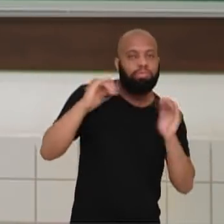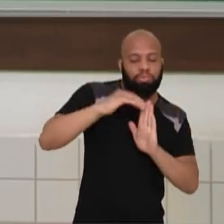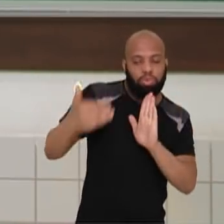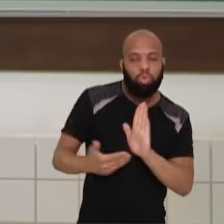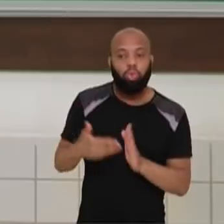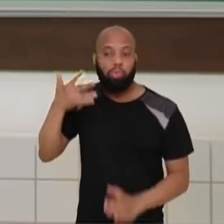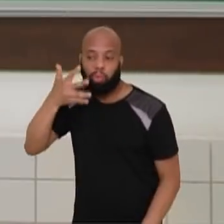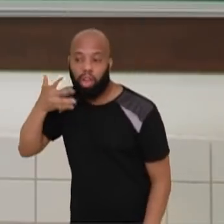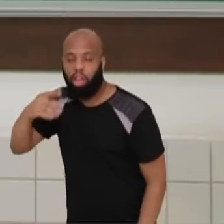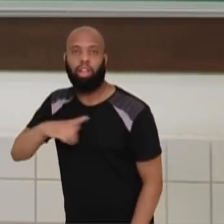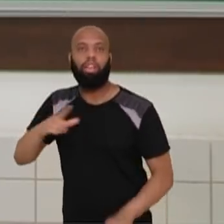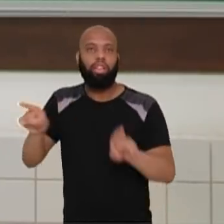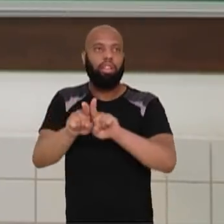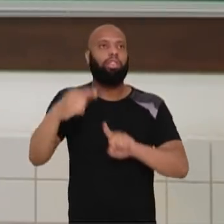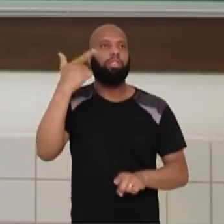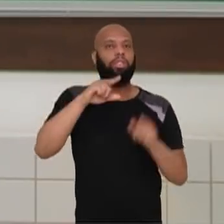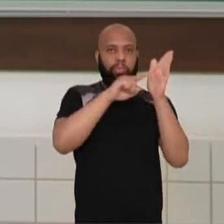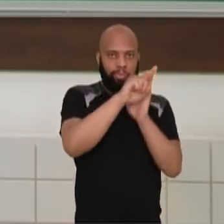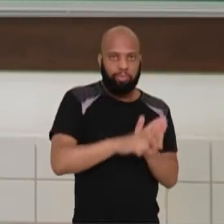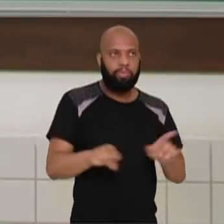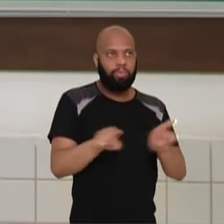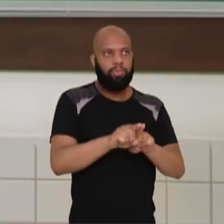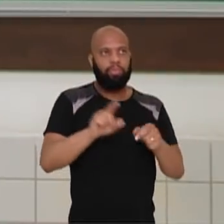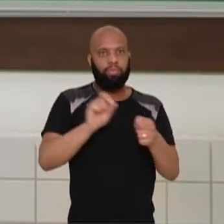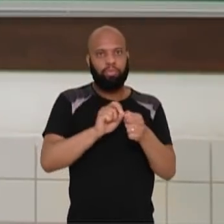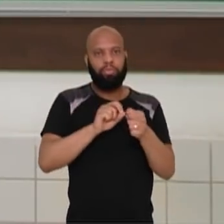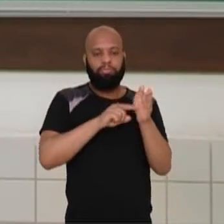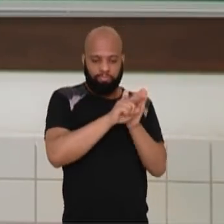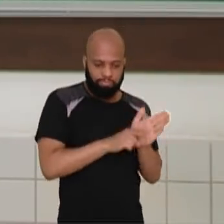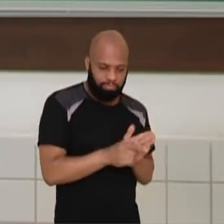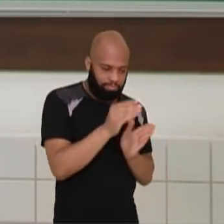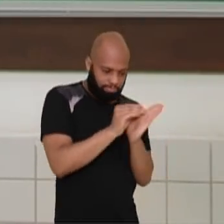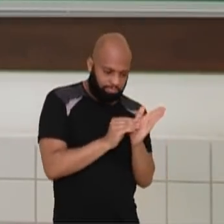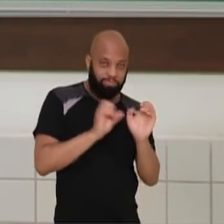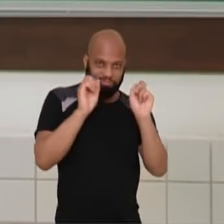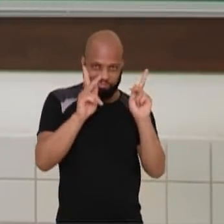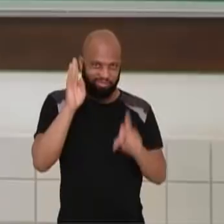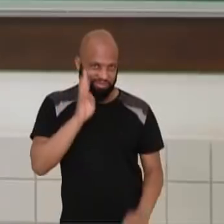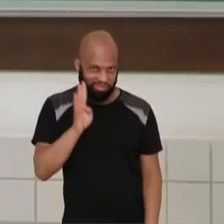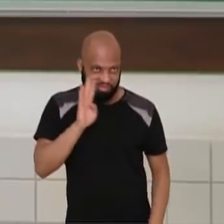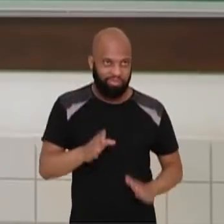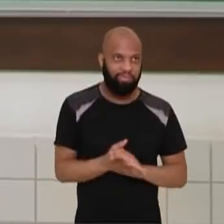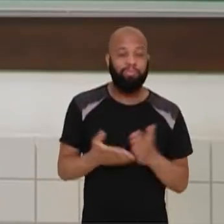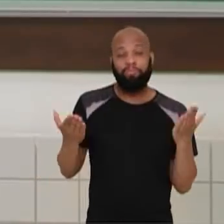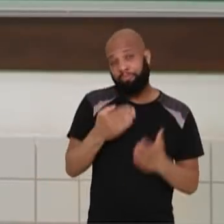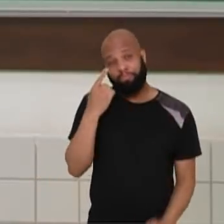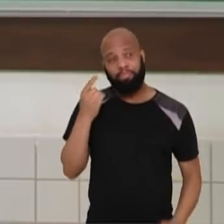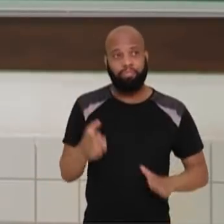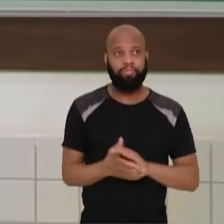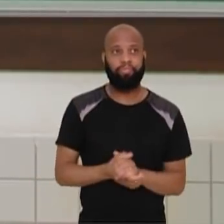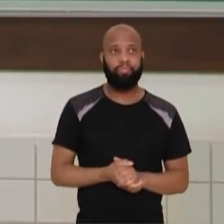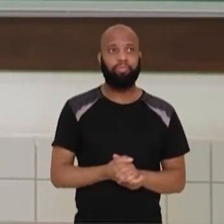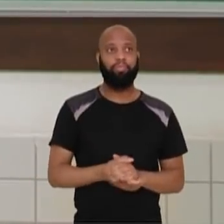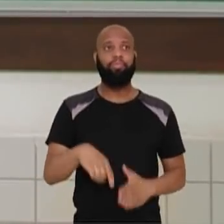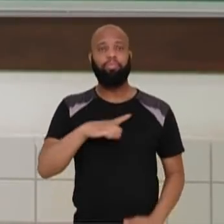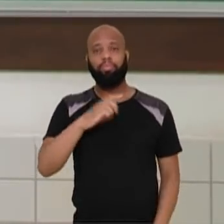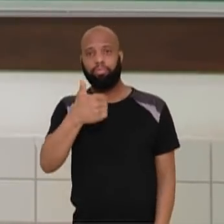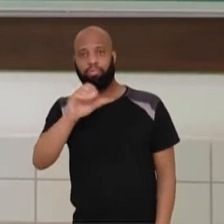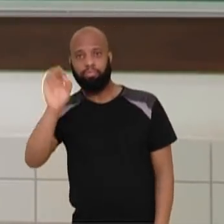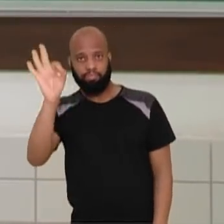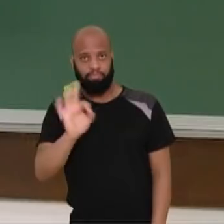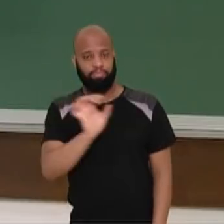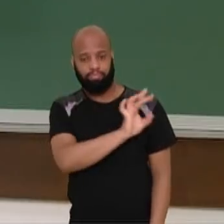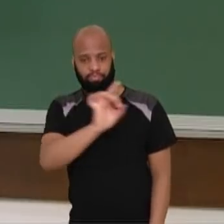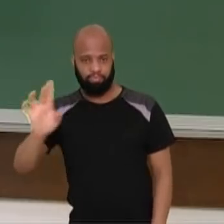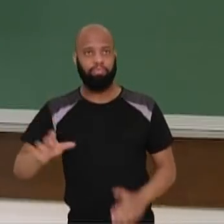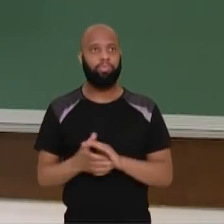todas as palestras para poder pesquisar e fazer esse levantamento. Legal, né? Então vamos lá. É 10% de cada